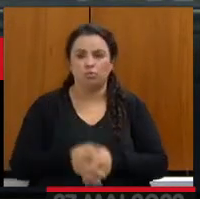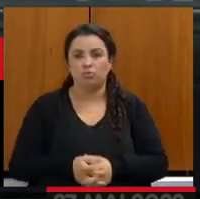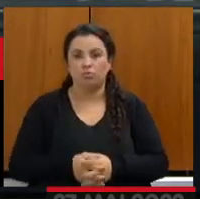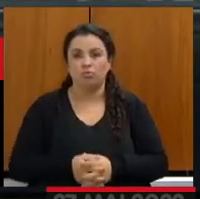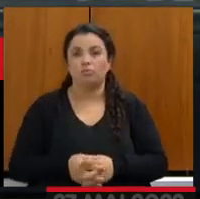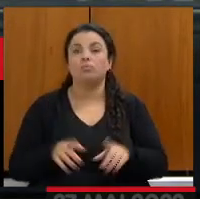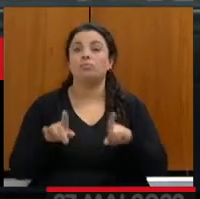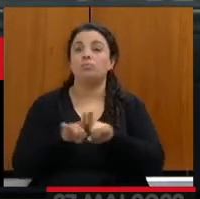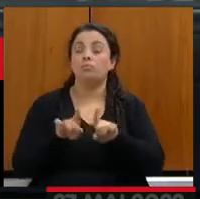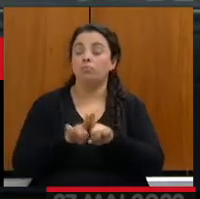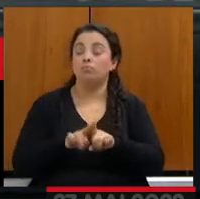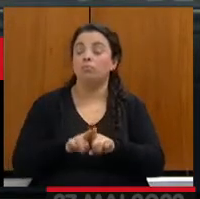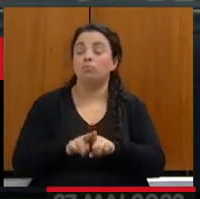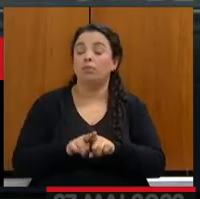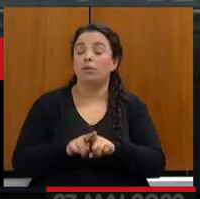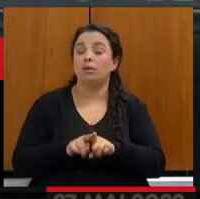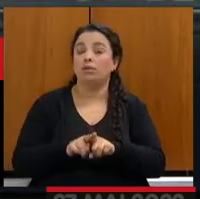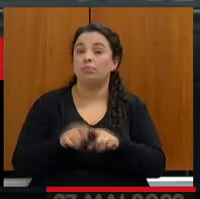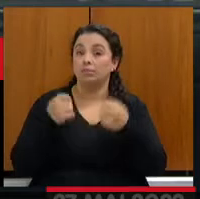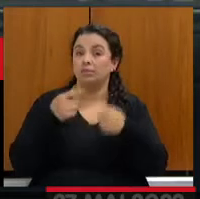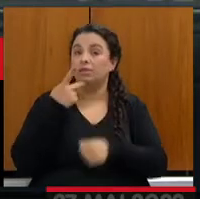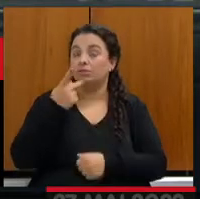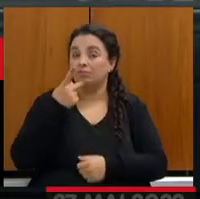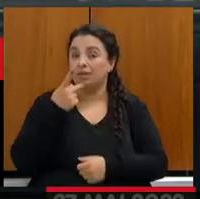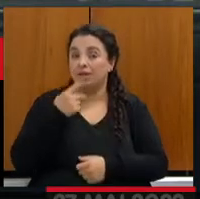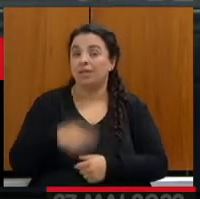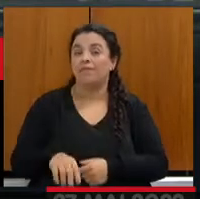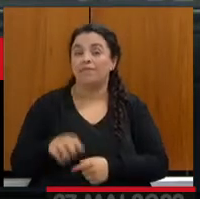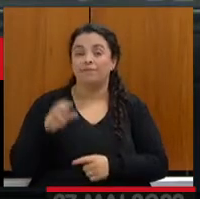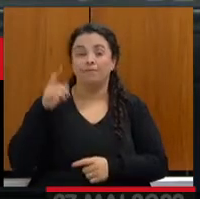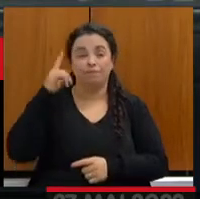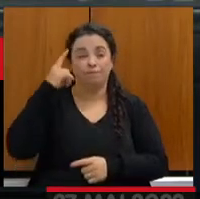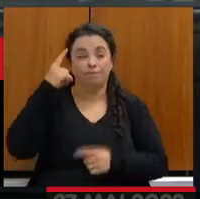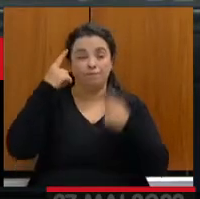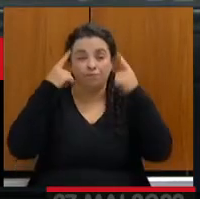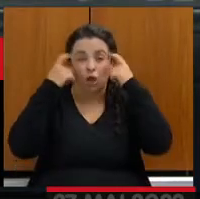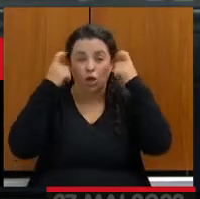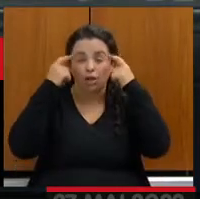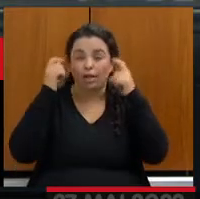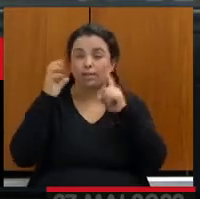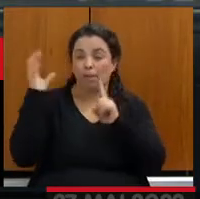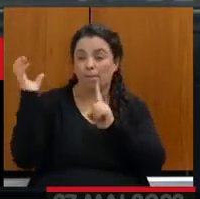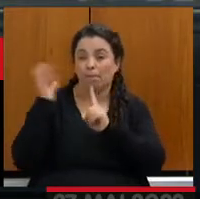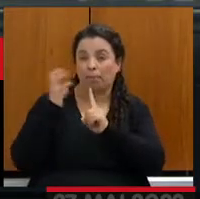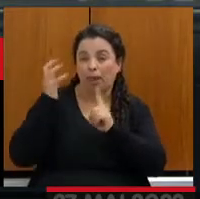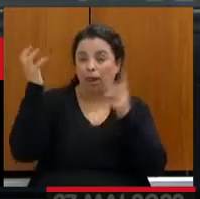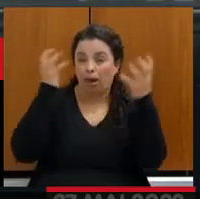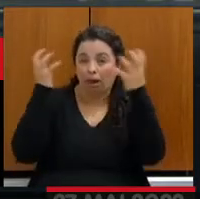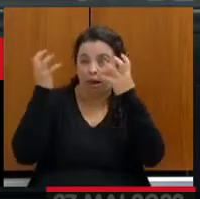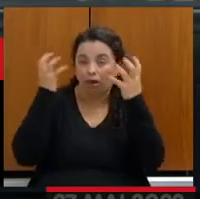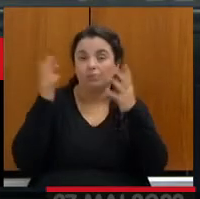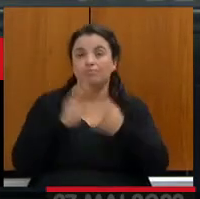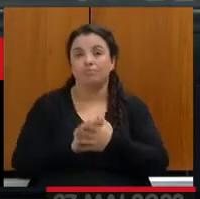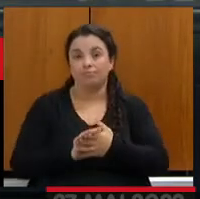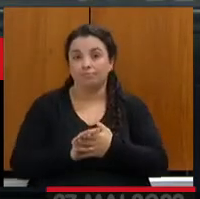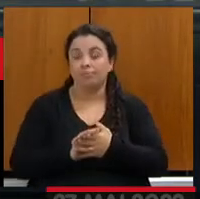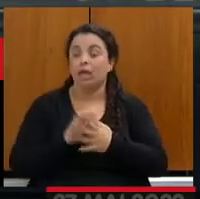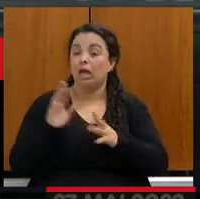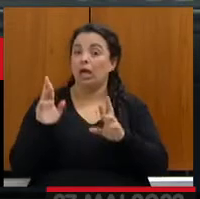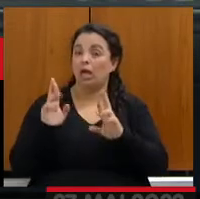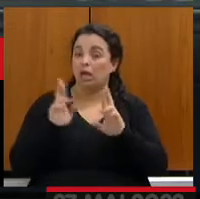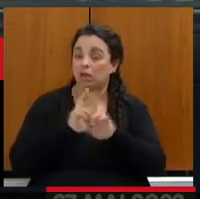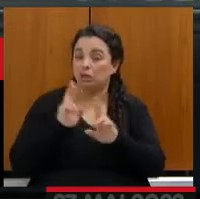da violência psicológica o feminicídio relacionamentos tóxicos e violência doméstica